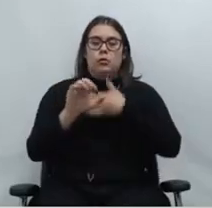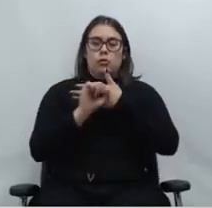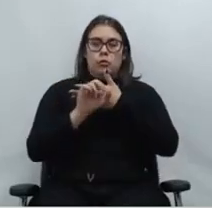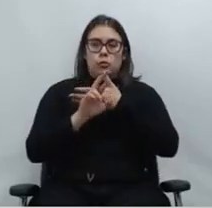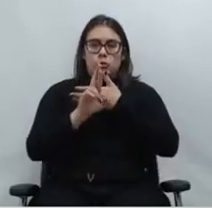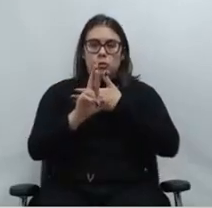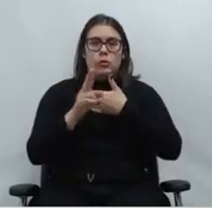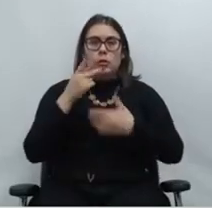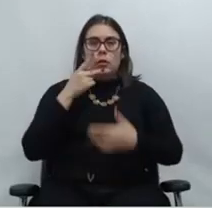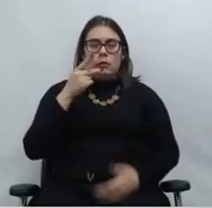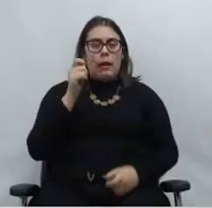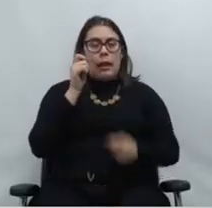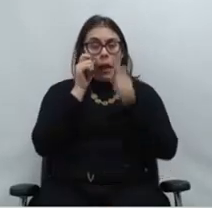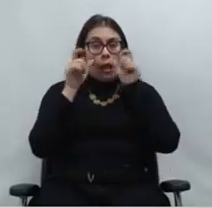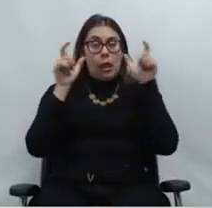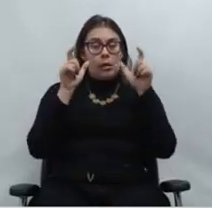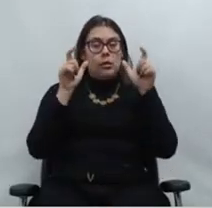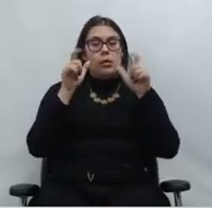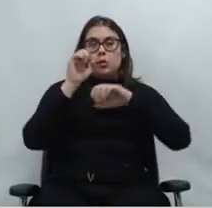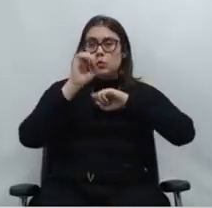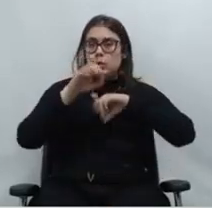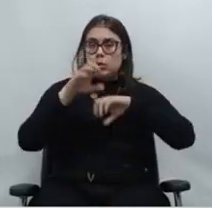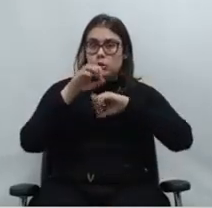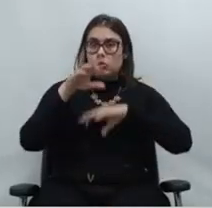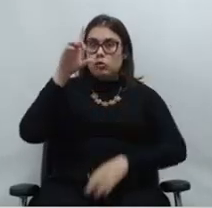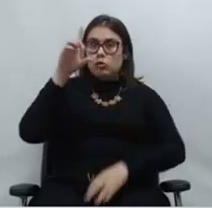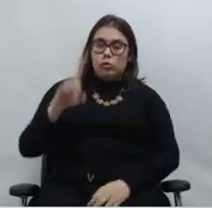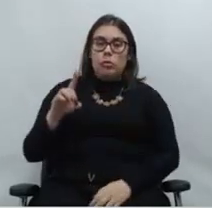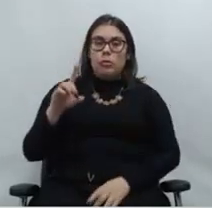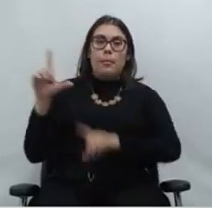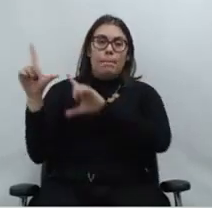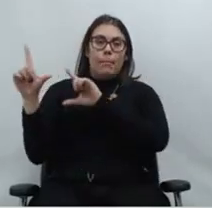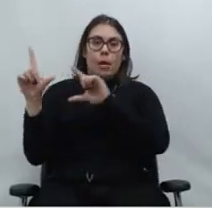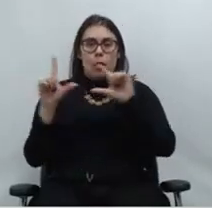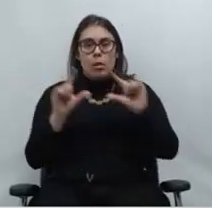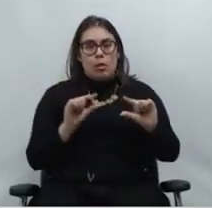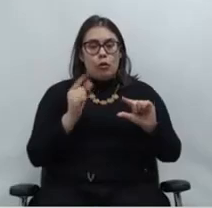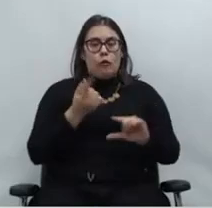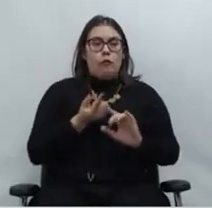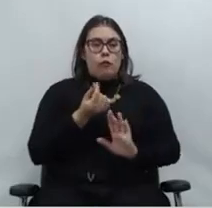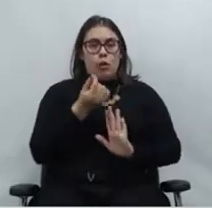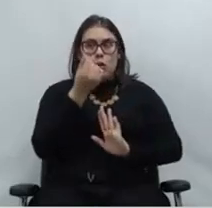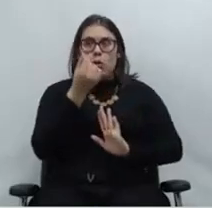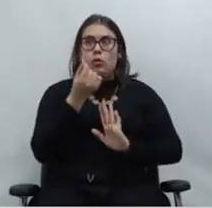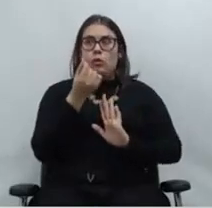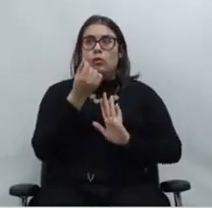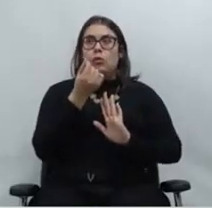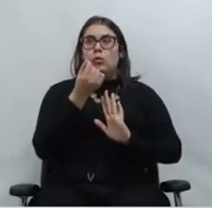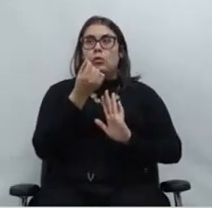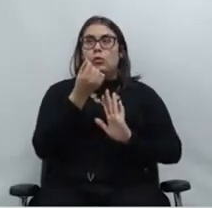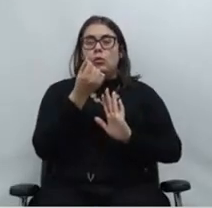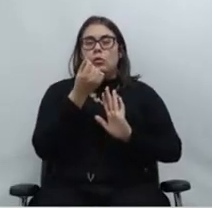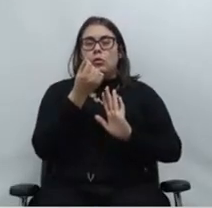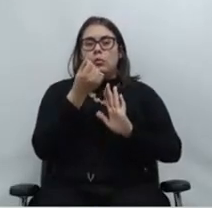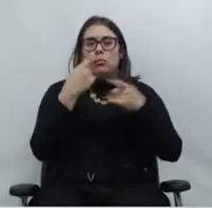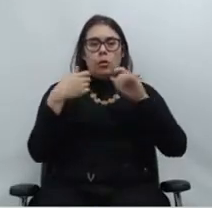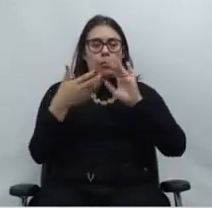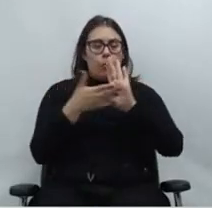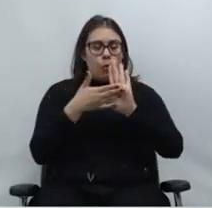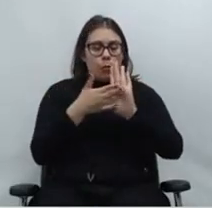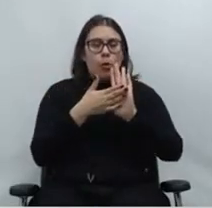em que ela alertava que as ações de educação em direitos apresentavam o menor valor total do orçamento, e a situação ela se repete na proposta